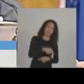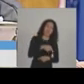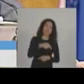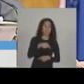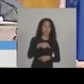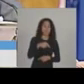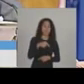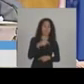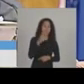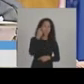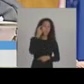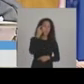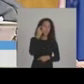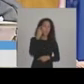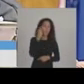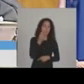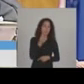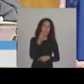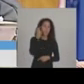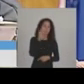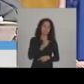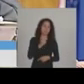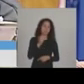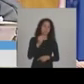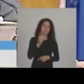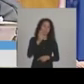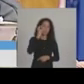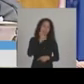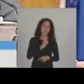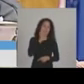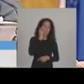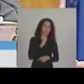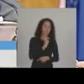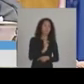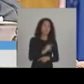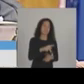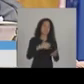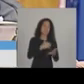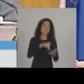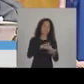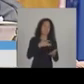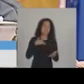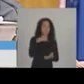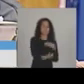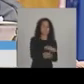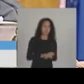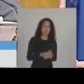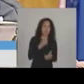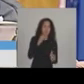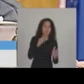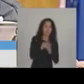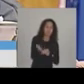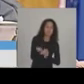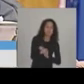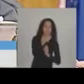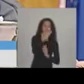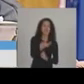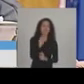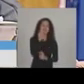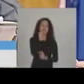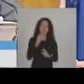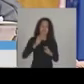de Cuba perguntando coisas do arco da velha para uma cientista renomada como a Nise Yamaguchi